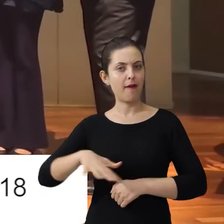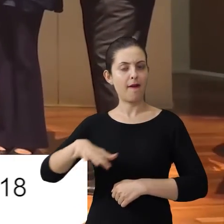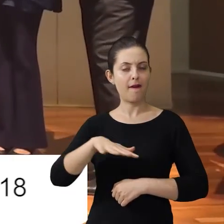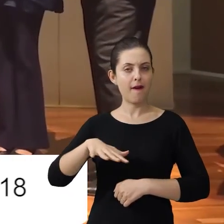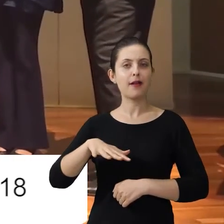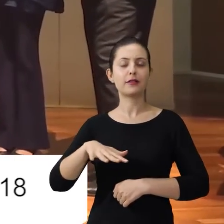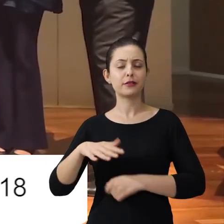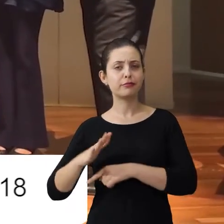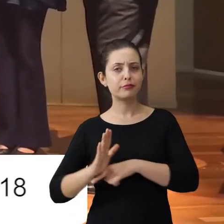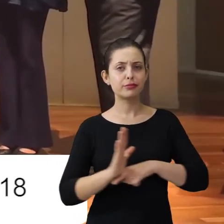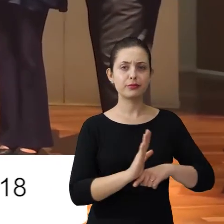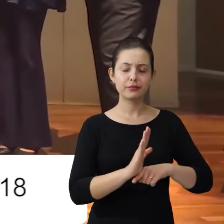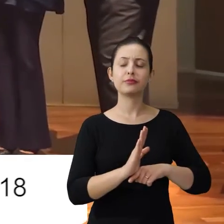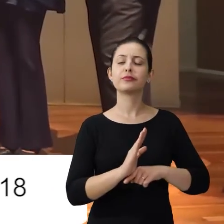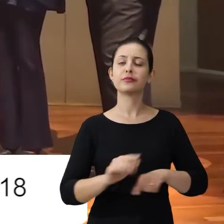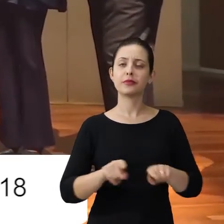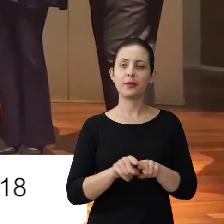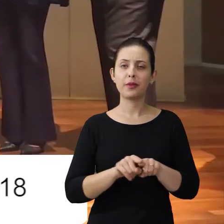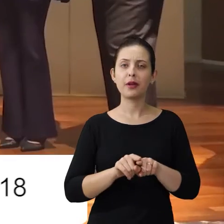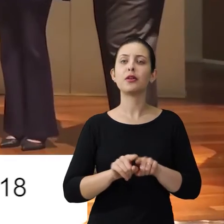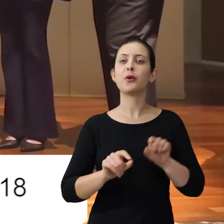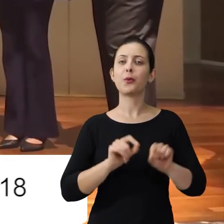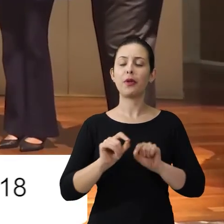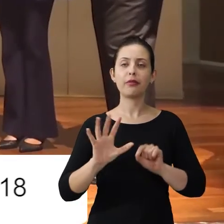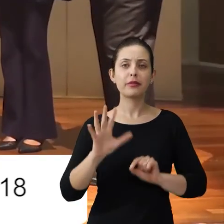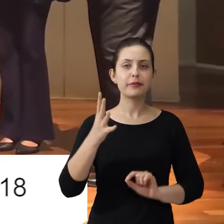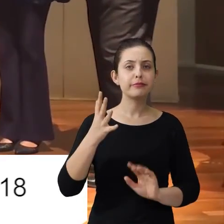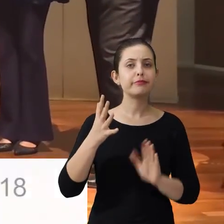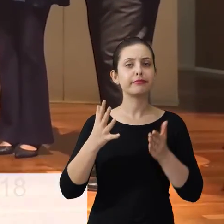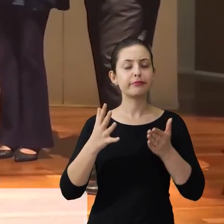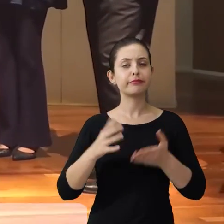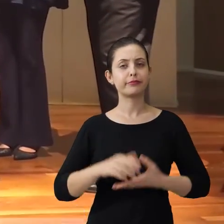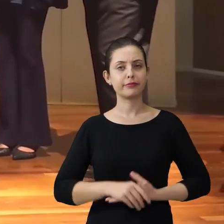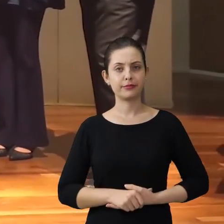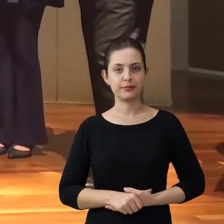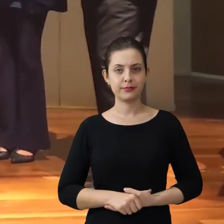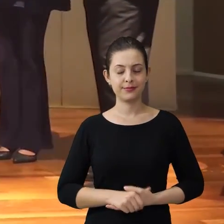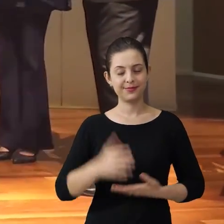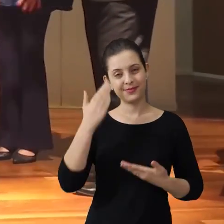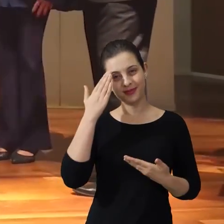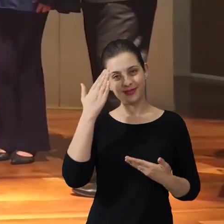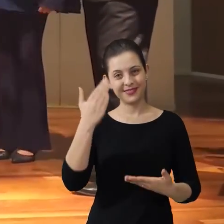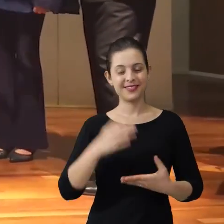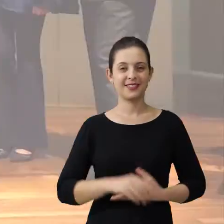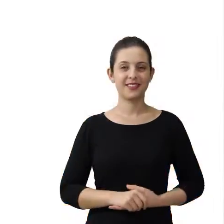acaba acarretando invariavelmente no impacto na resolutividade da nossa situação. Muito obrigada.